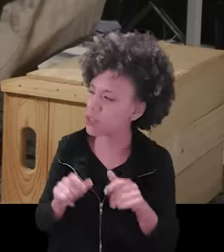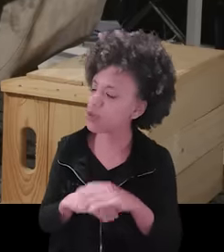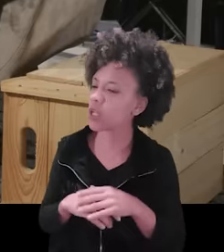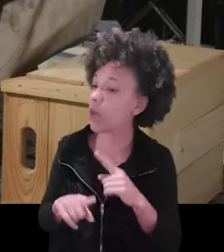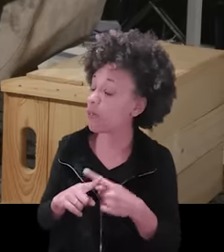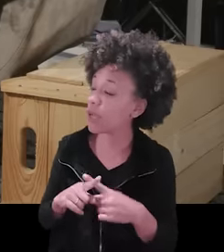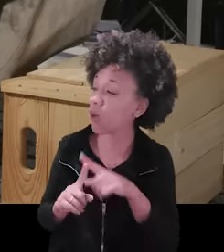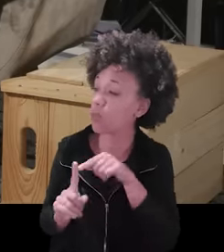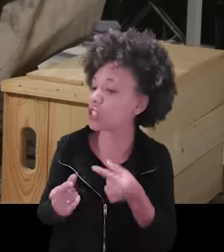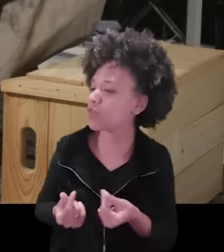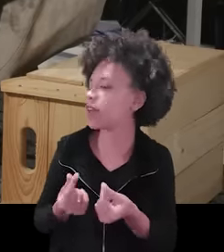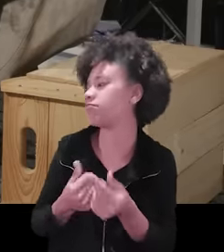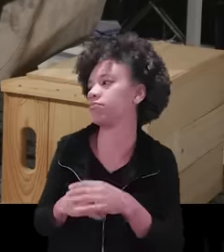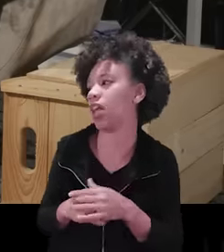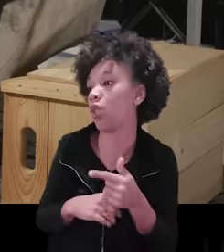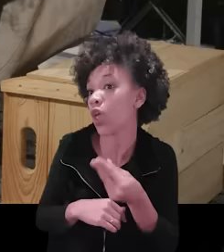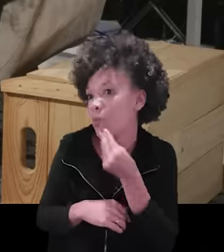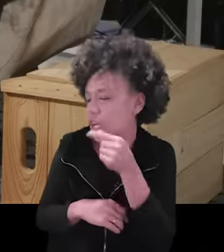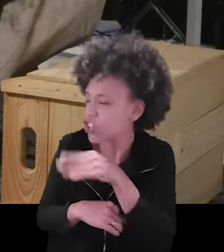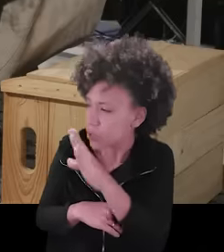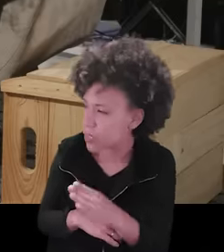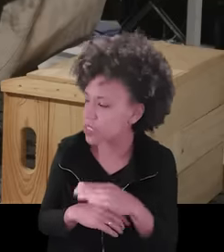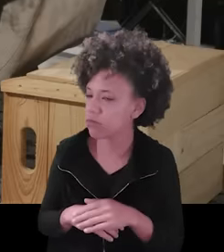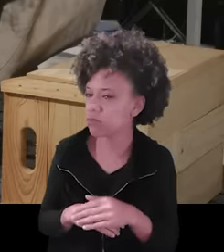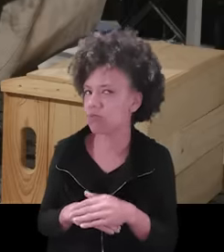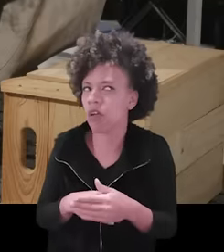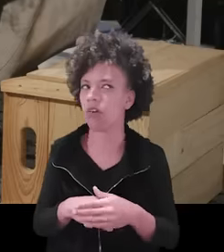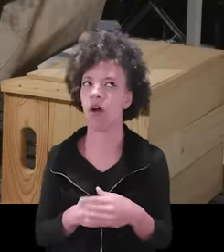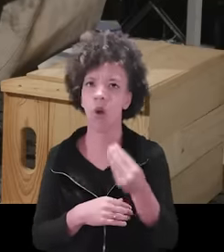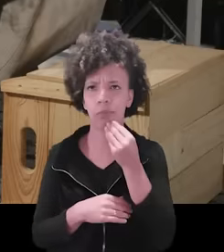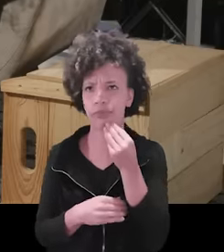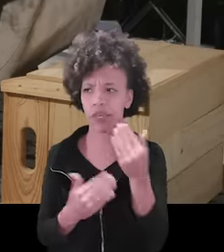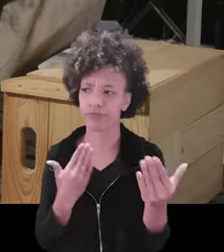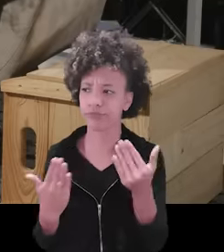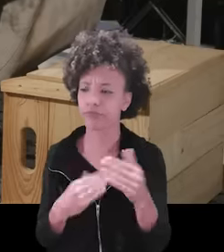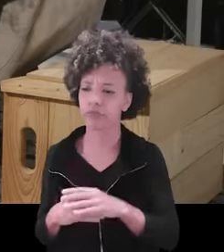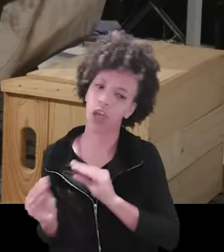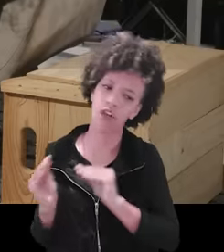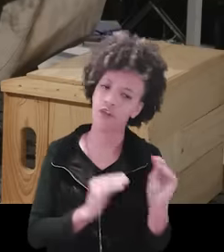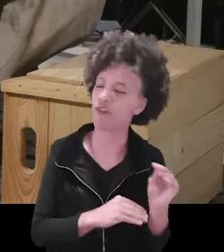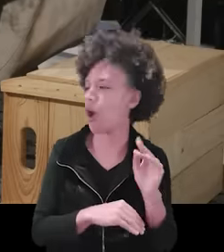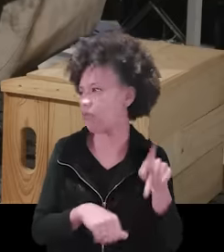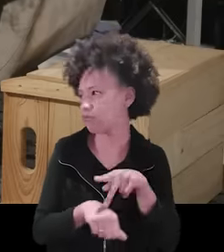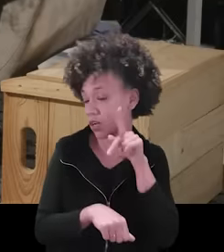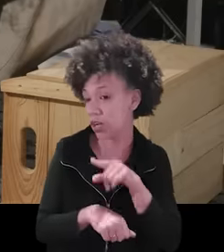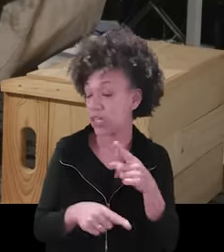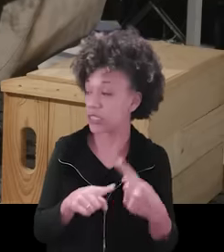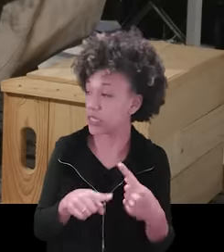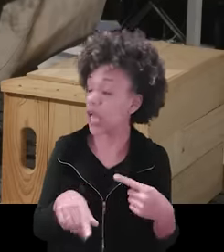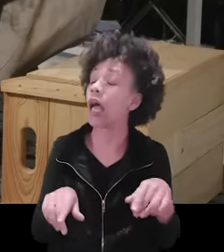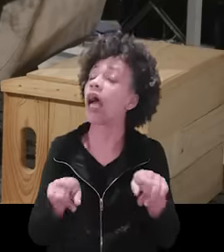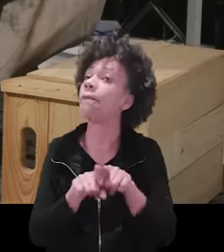muita gente que vai para lá para o conta da grana né que assim é o cara que não tem muita oportunidade aqui ele falei mal oportunidade pela oportunidade eu vou lá e tem a